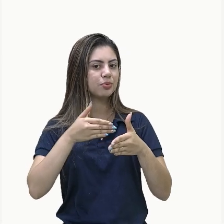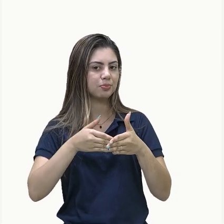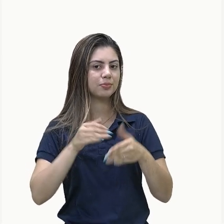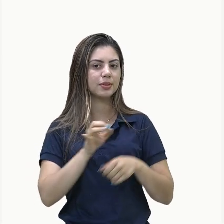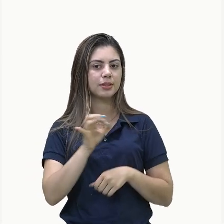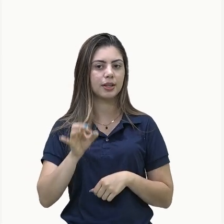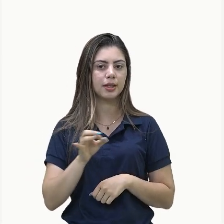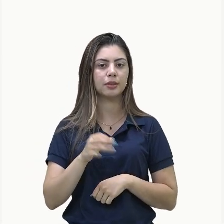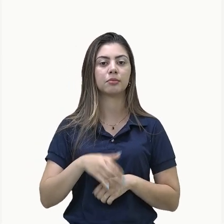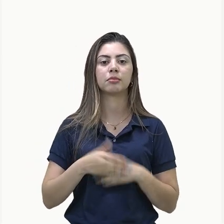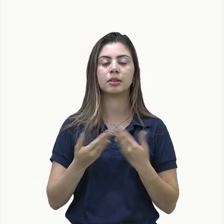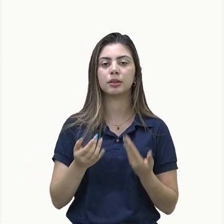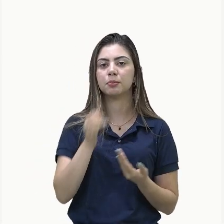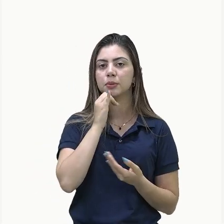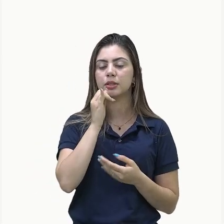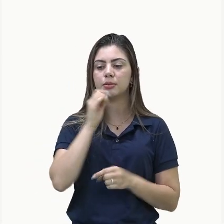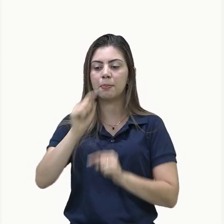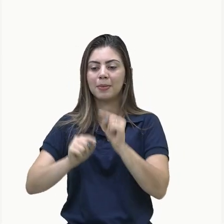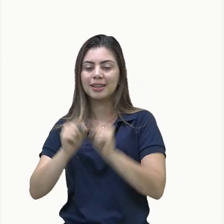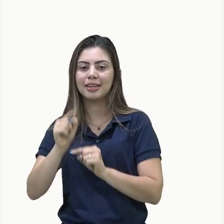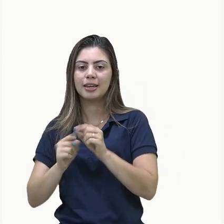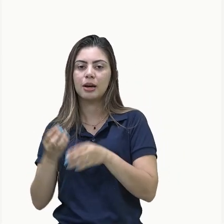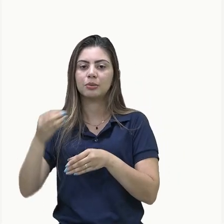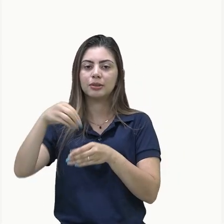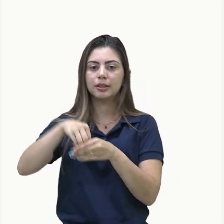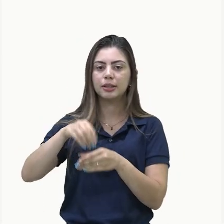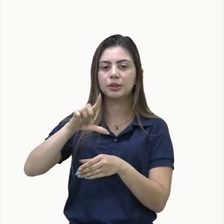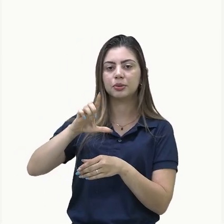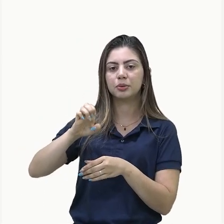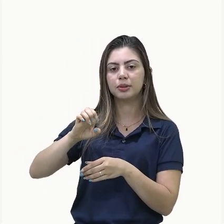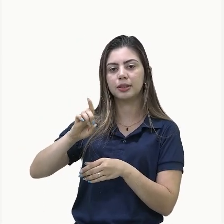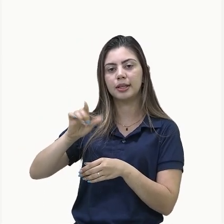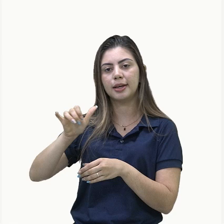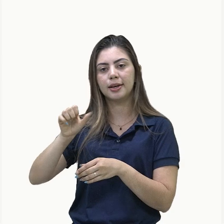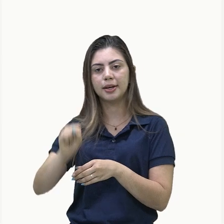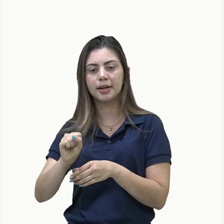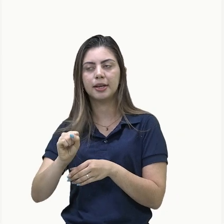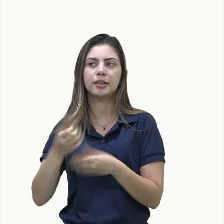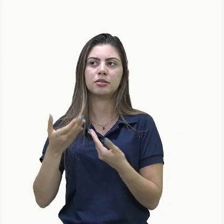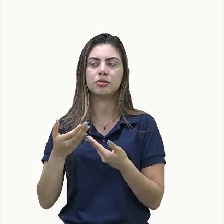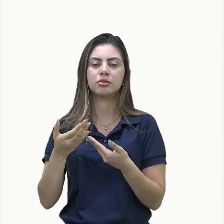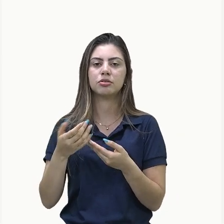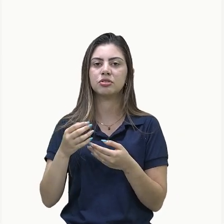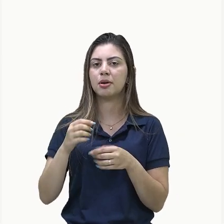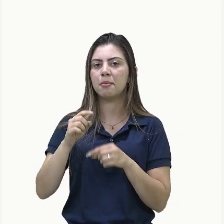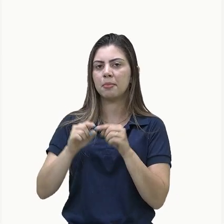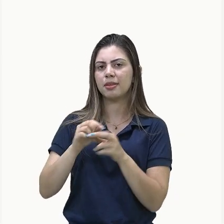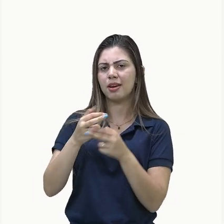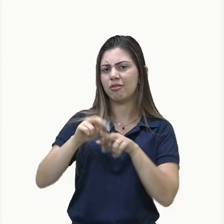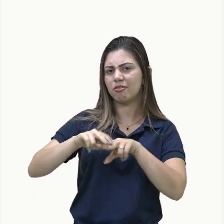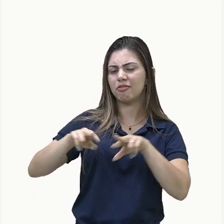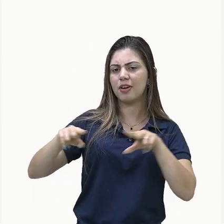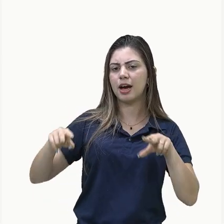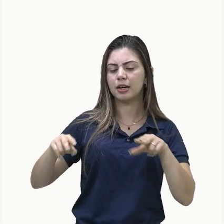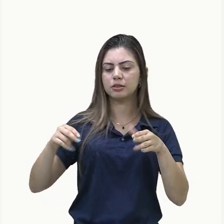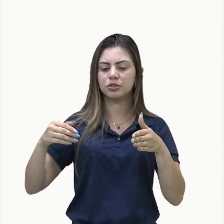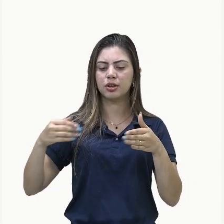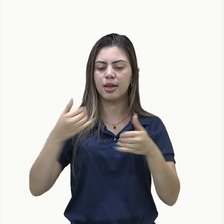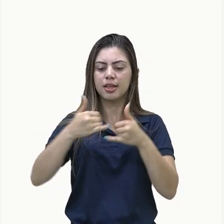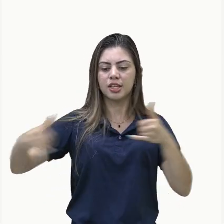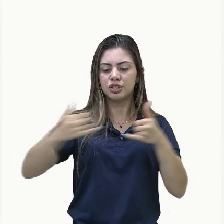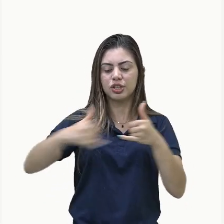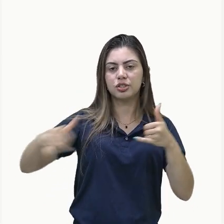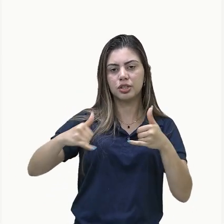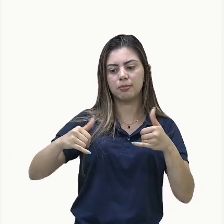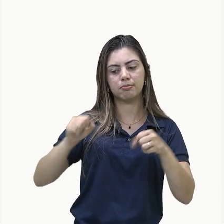Protegem componentes sensíveis, como LEDs, de correntes excessivas, tá certo? Além de controlar e limitar